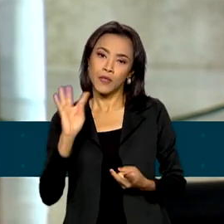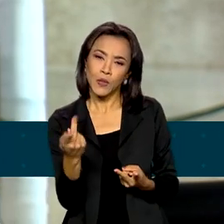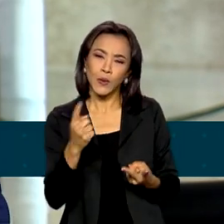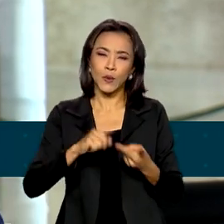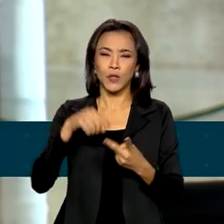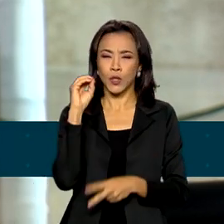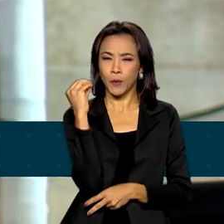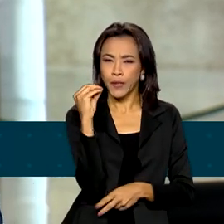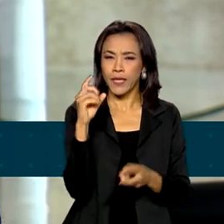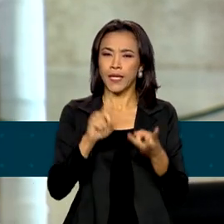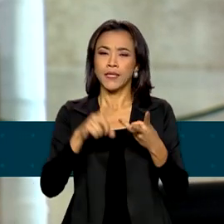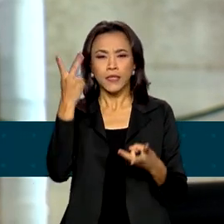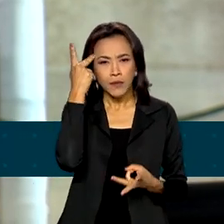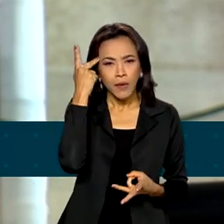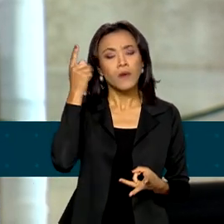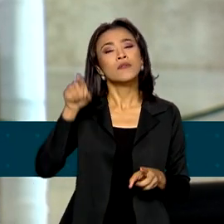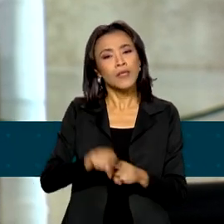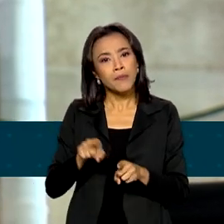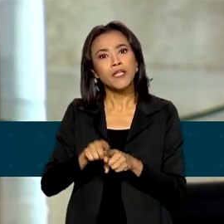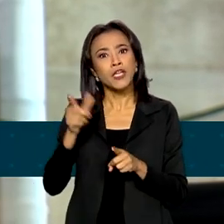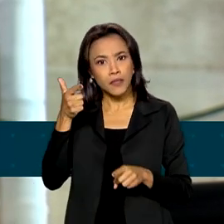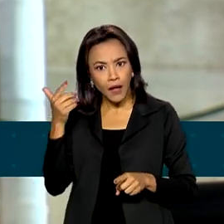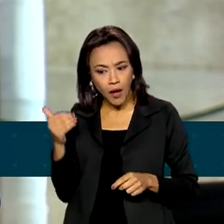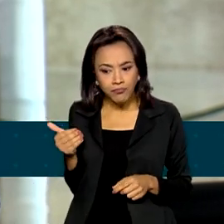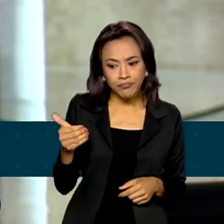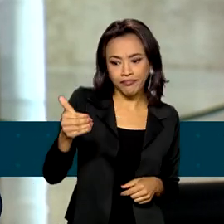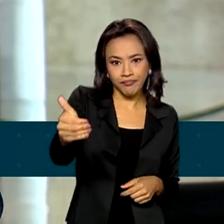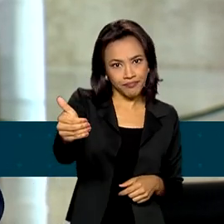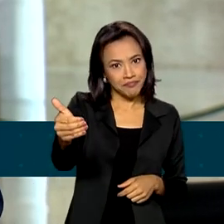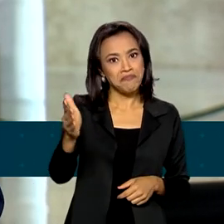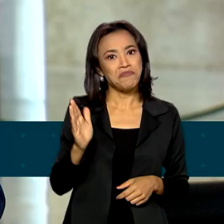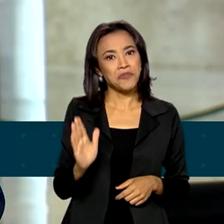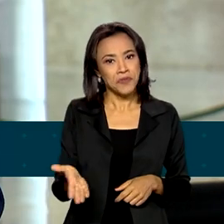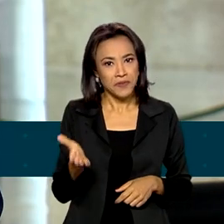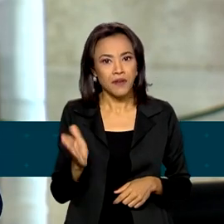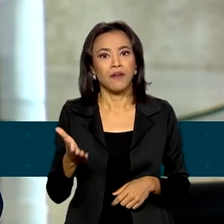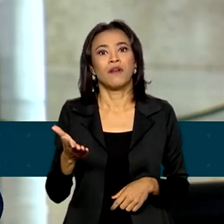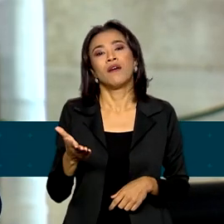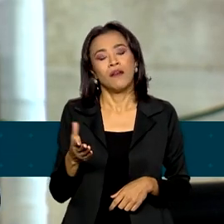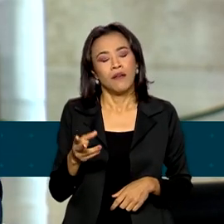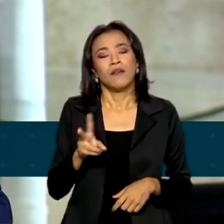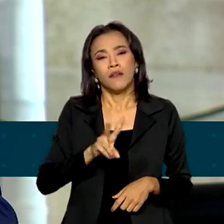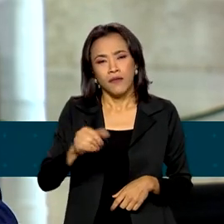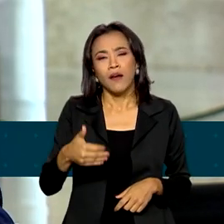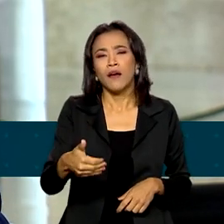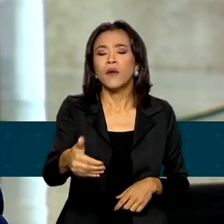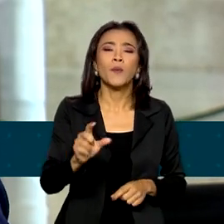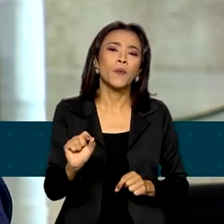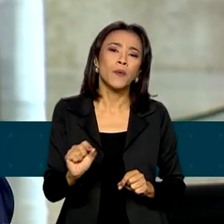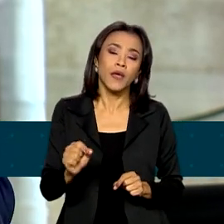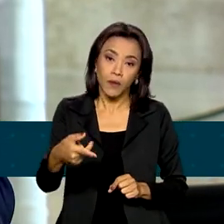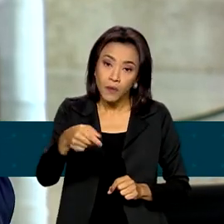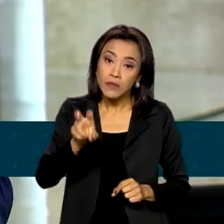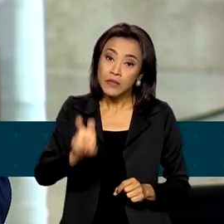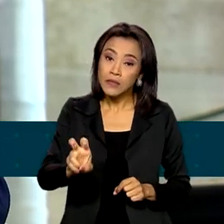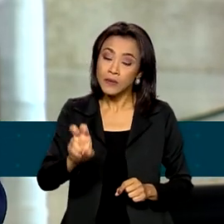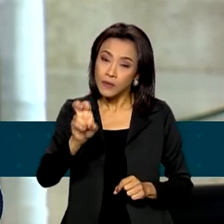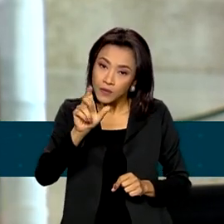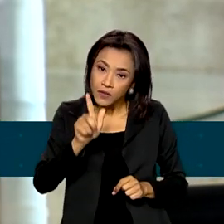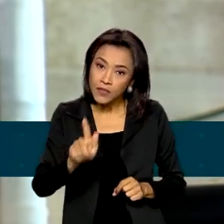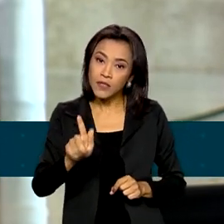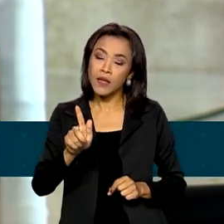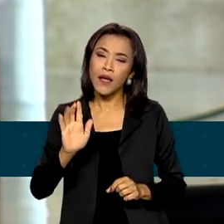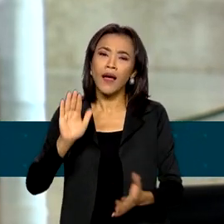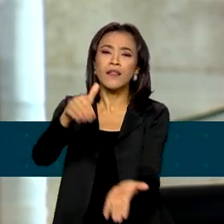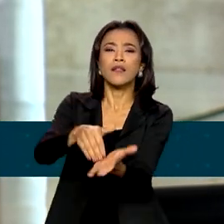Porto Alegre e São Paulo também estão adiantados nesse processo né e devem aí contar já com a rede 5g até o final